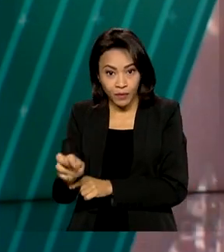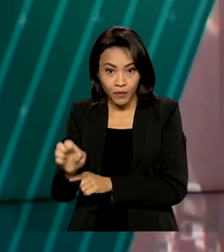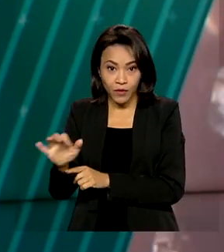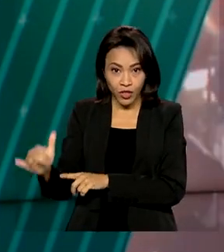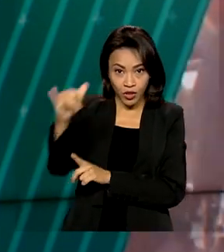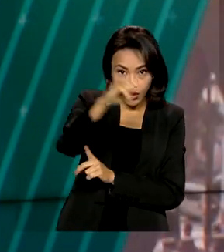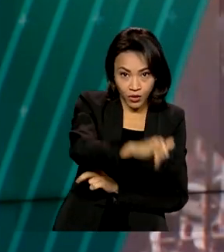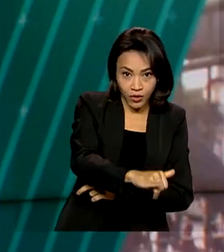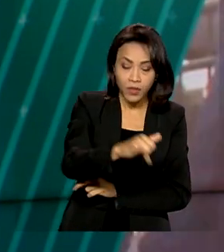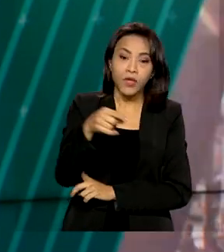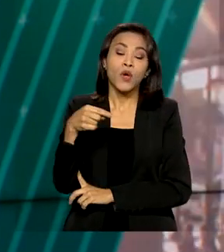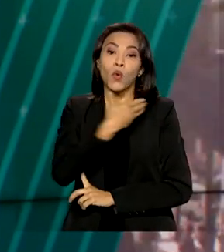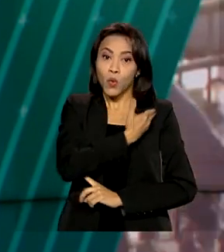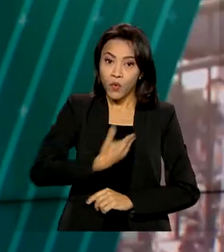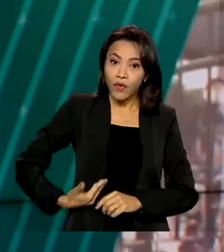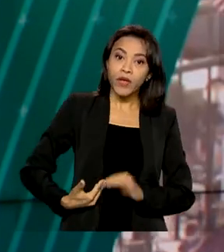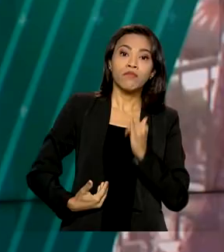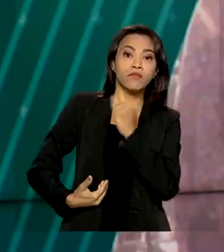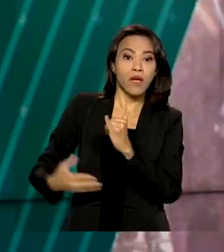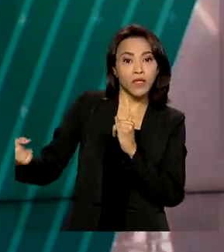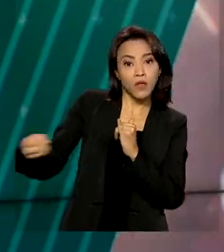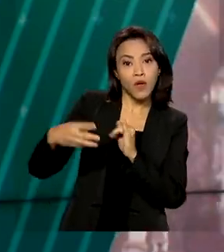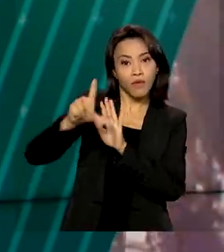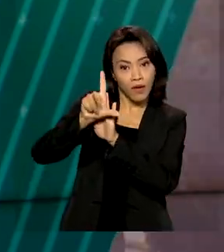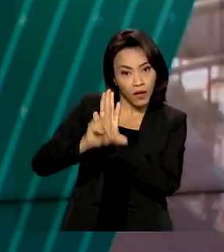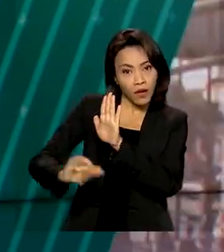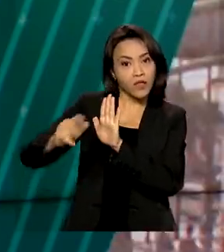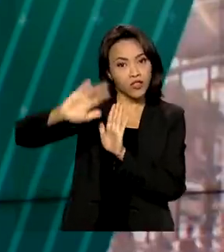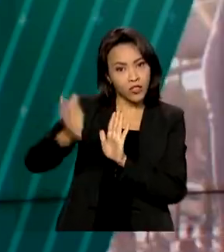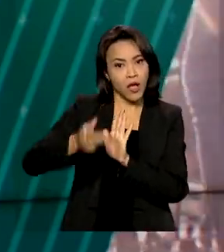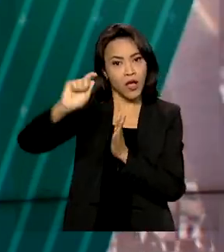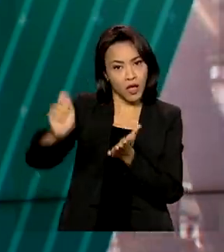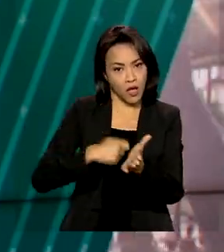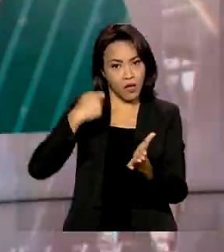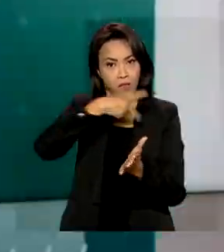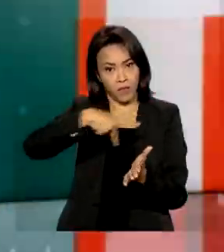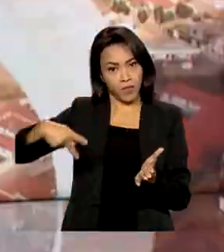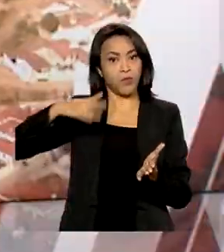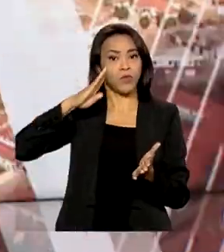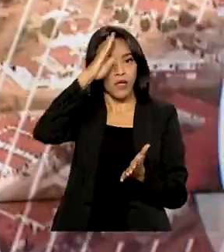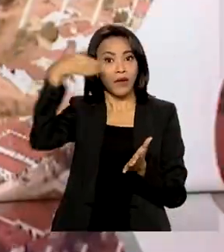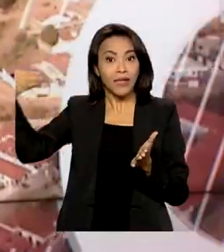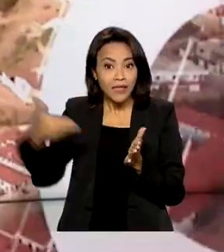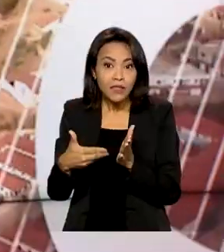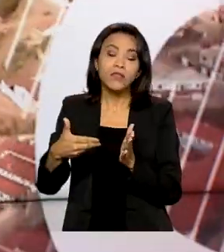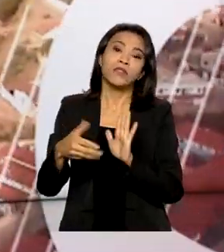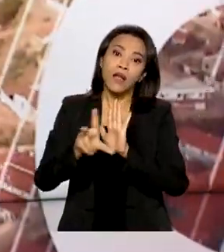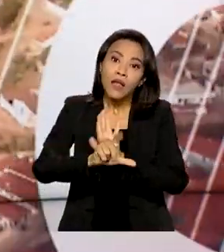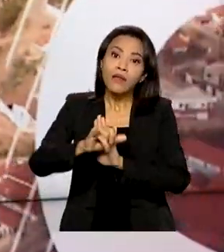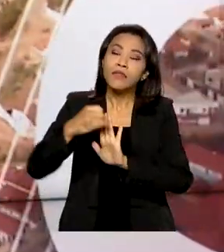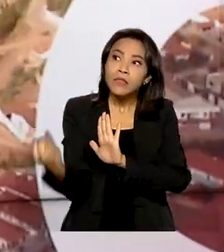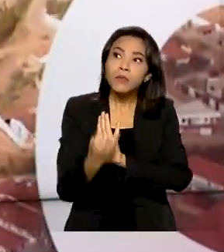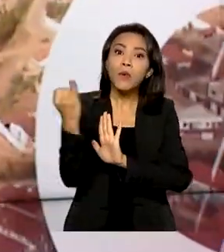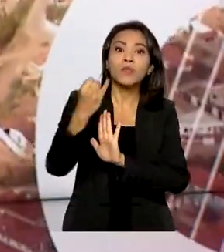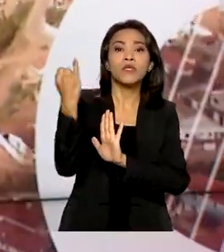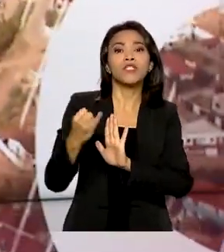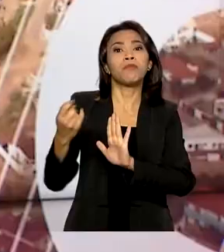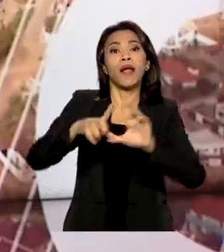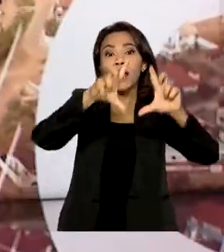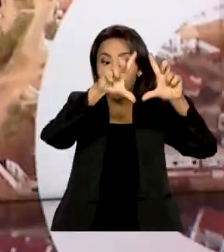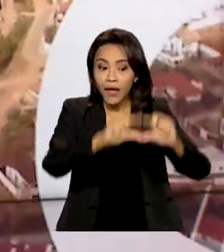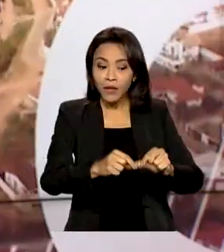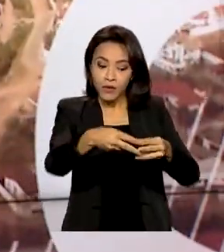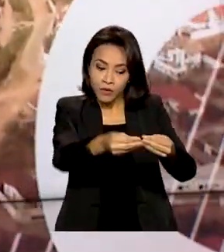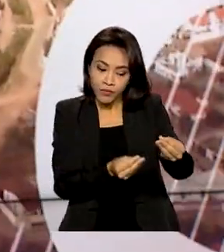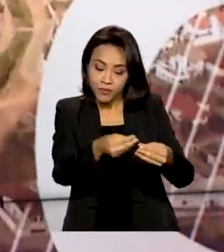cinco anos de acordo com o governo a nova lei sancionada pelo presidente Jair bolsonaro será importante para amenizar o alto